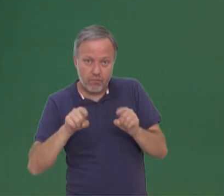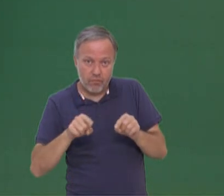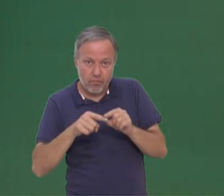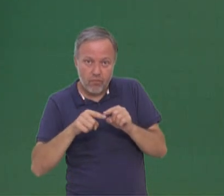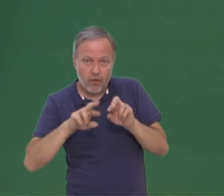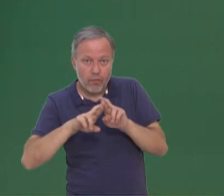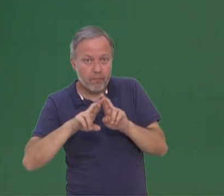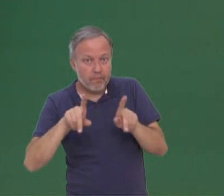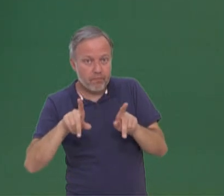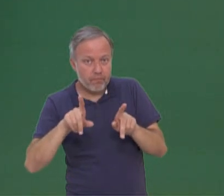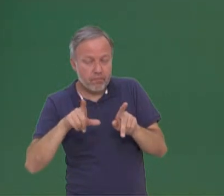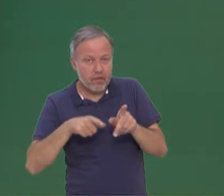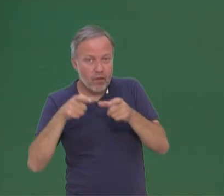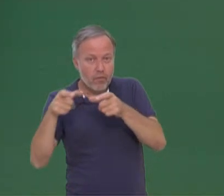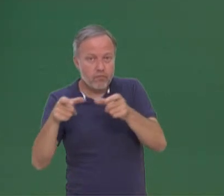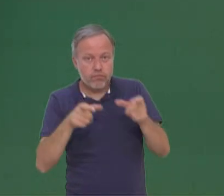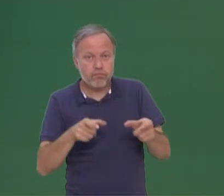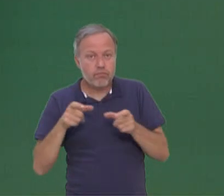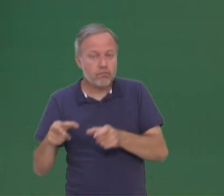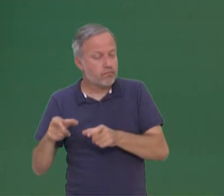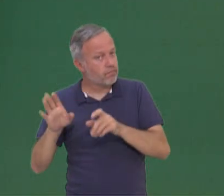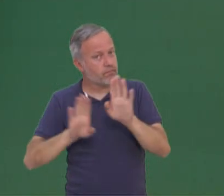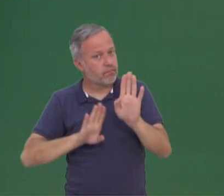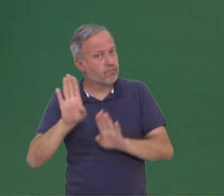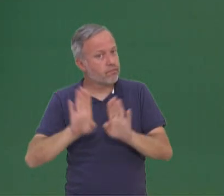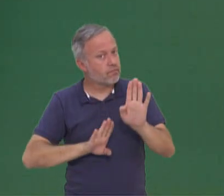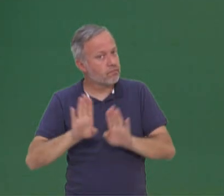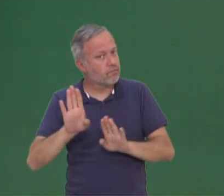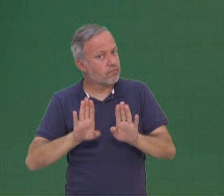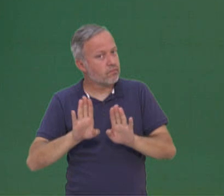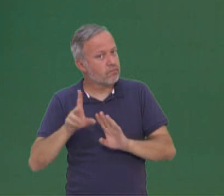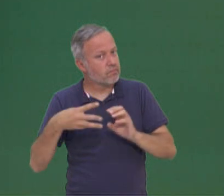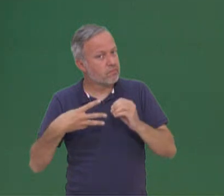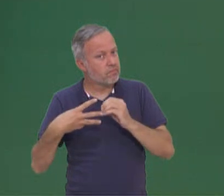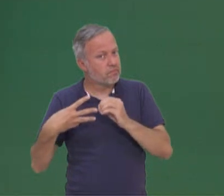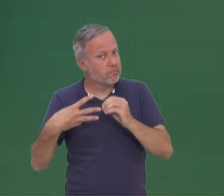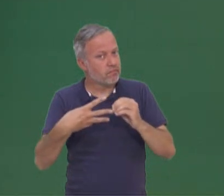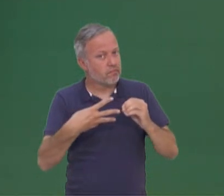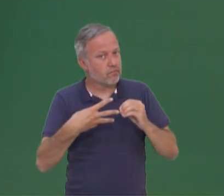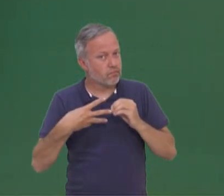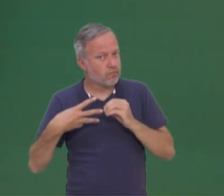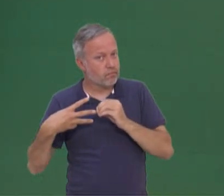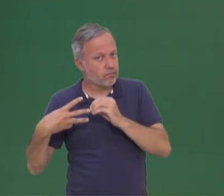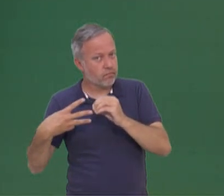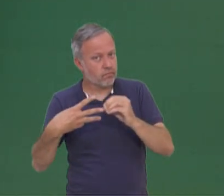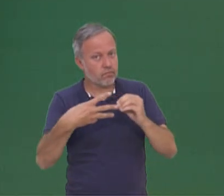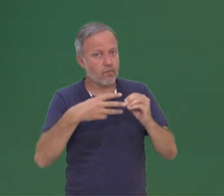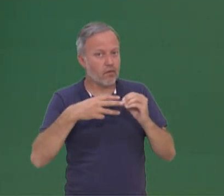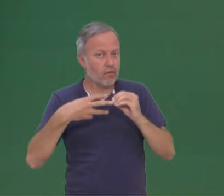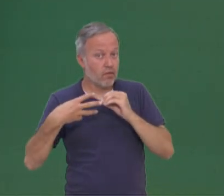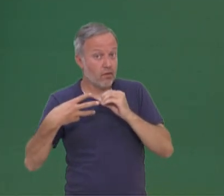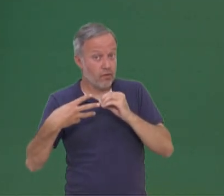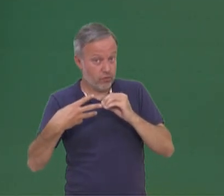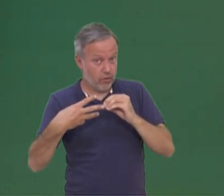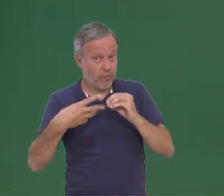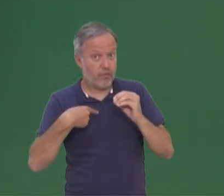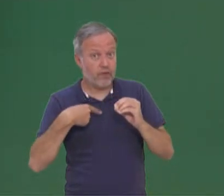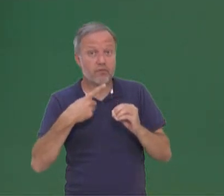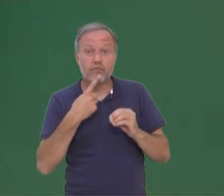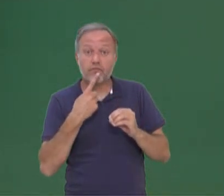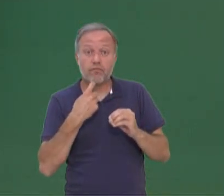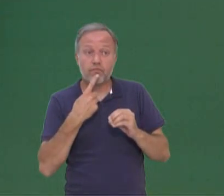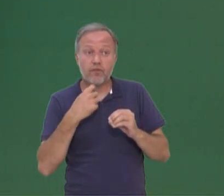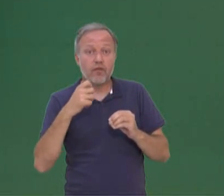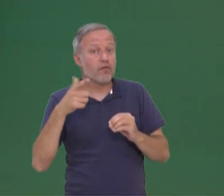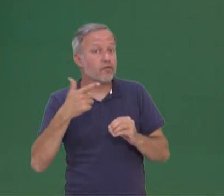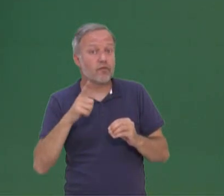diferentes e posição diferente, de acordo com o tipo de célula. E os glóbulos vermelhos de mamíferos nunca apresentavam essa